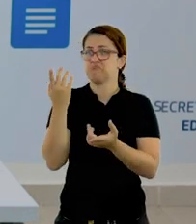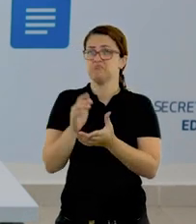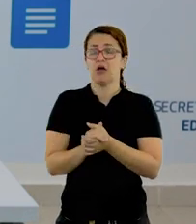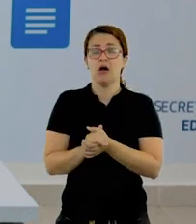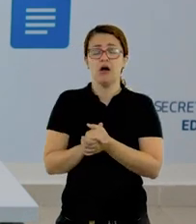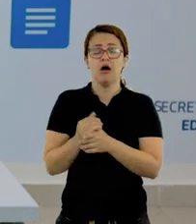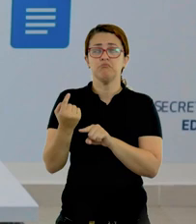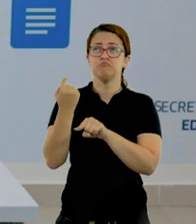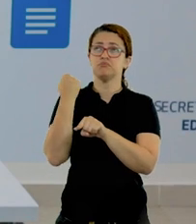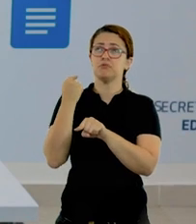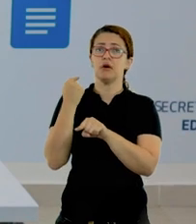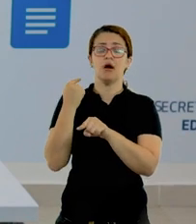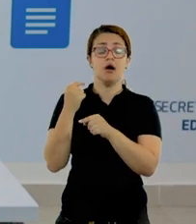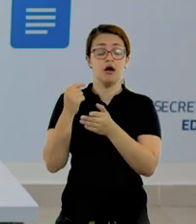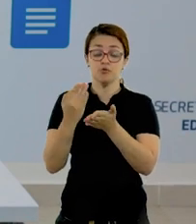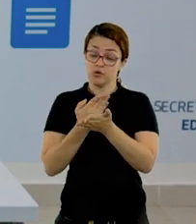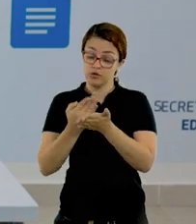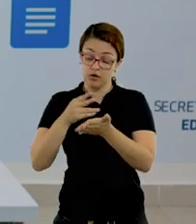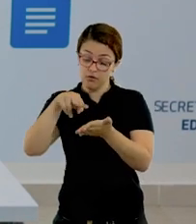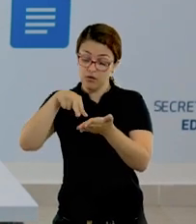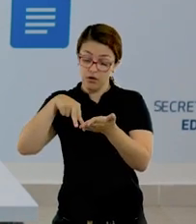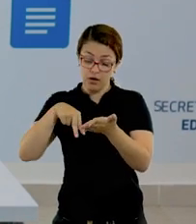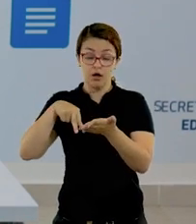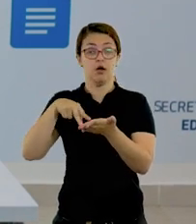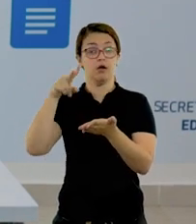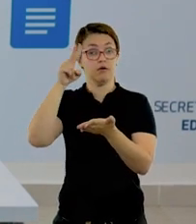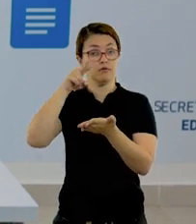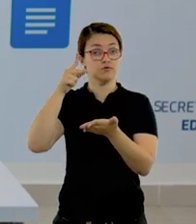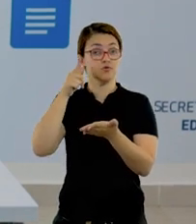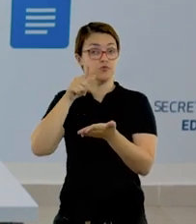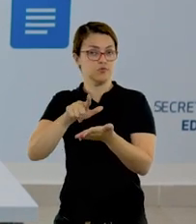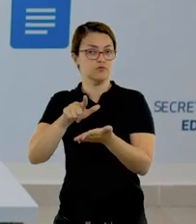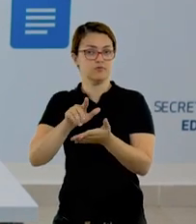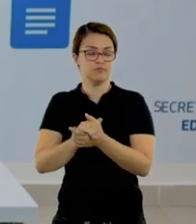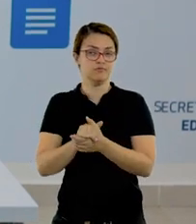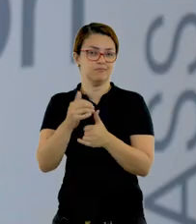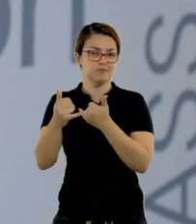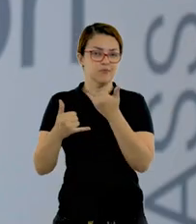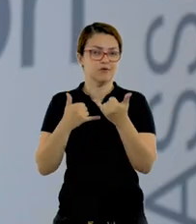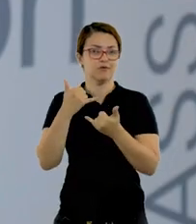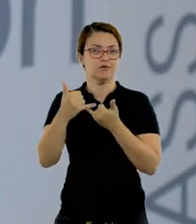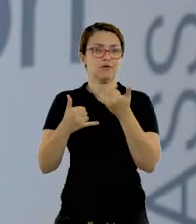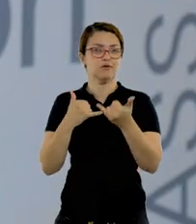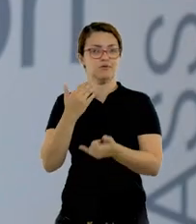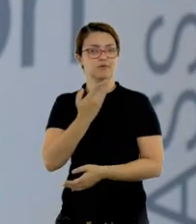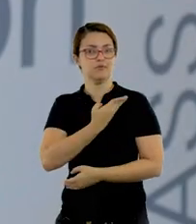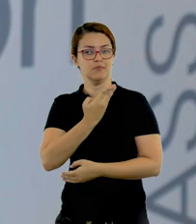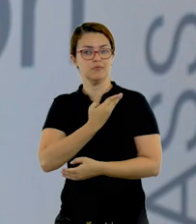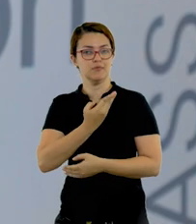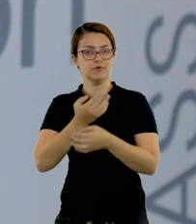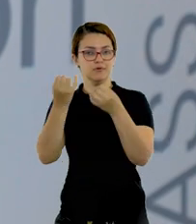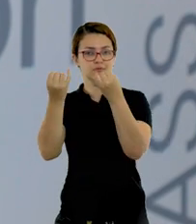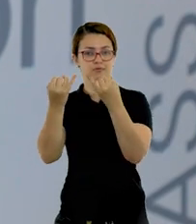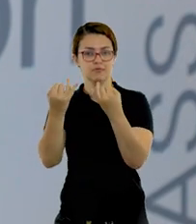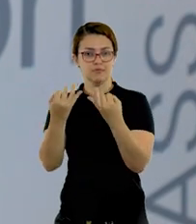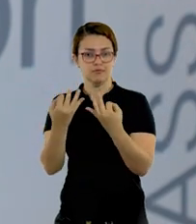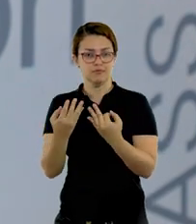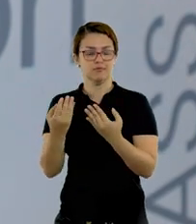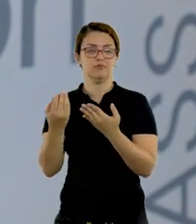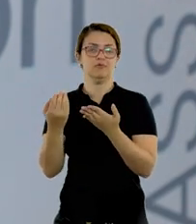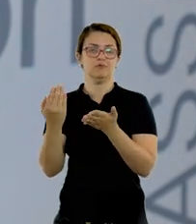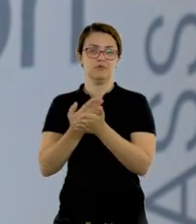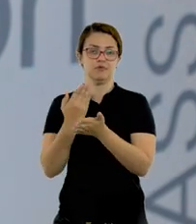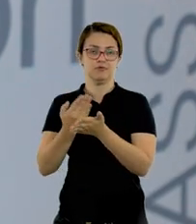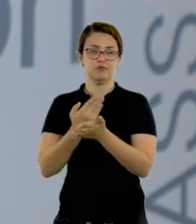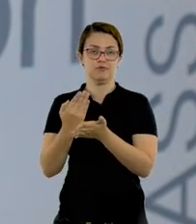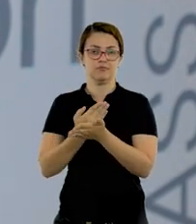em casa? Pô, eu tenho uma atividade lá que eu fiz, eu vou consultar no meu caderno para poder refazer. Você pode estar brincando com um amigo, tá? Explicando para ele